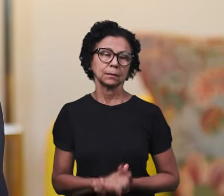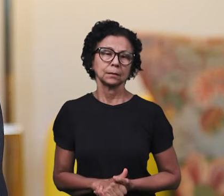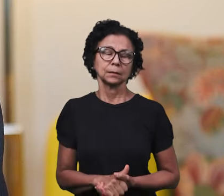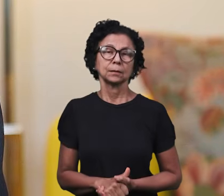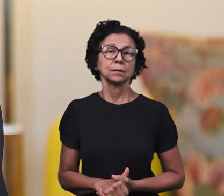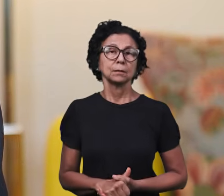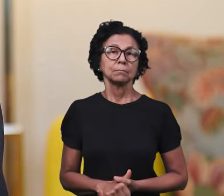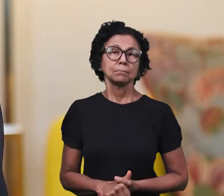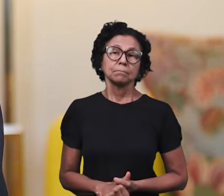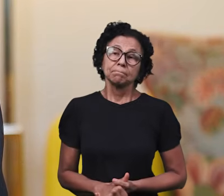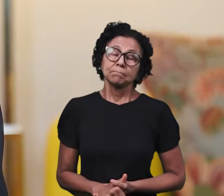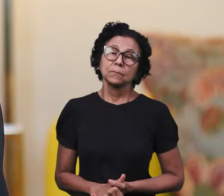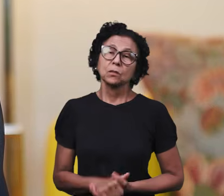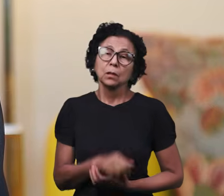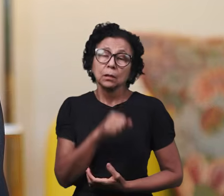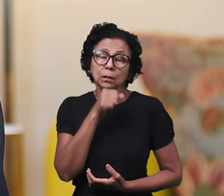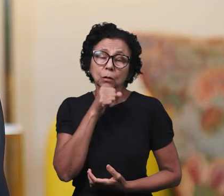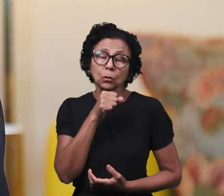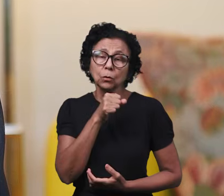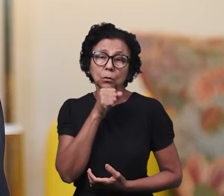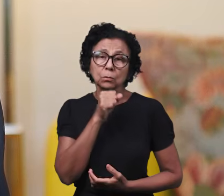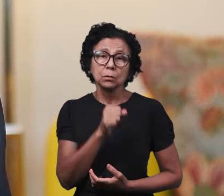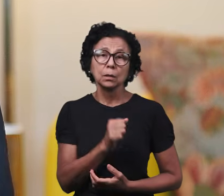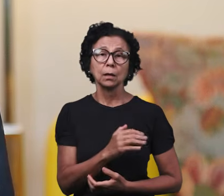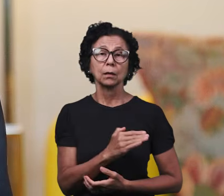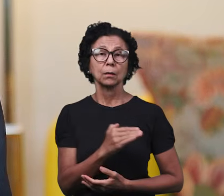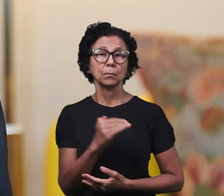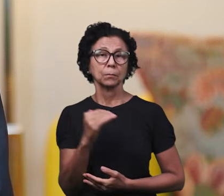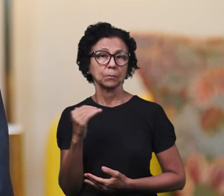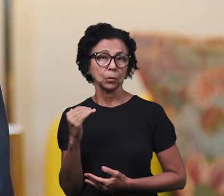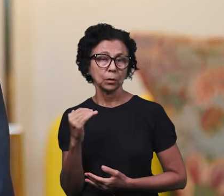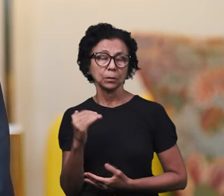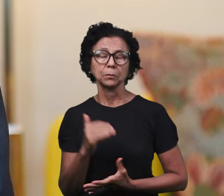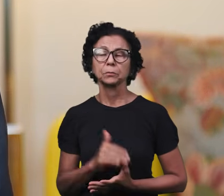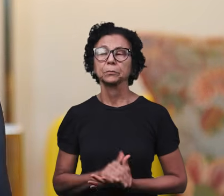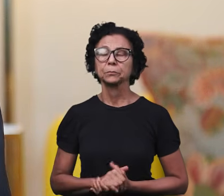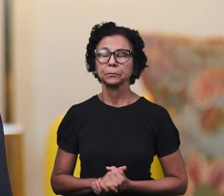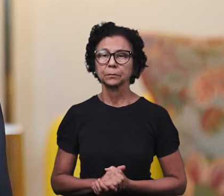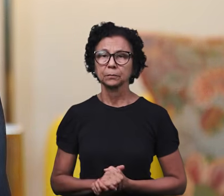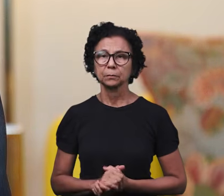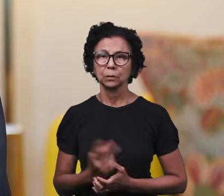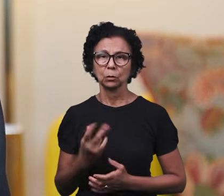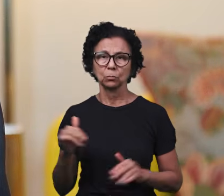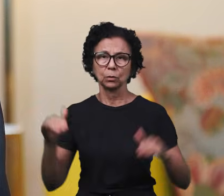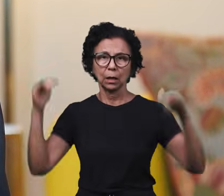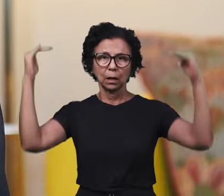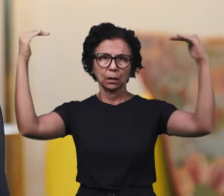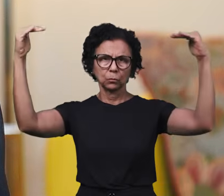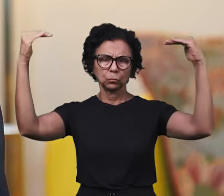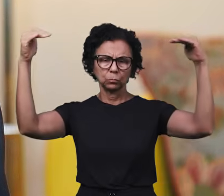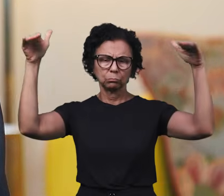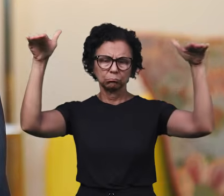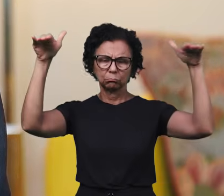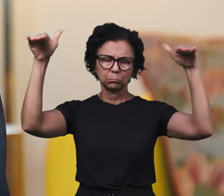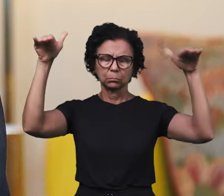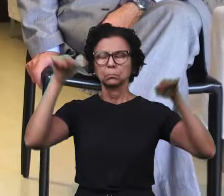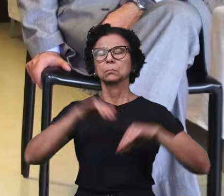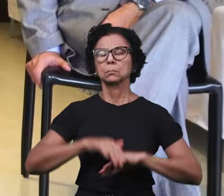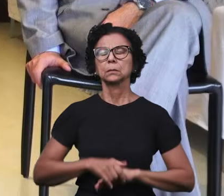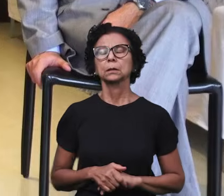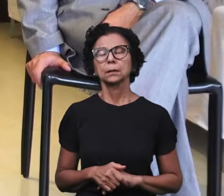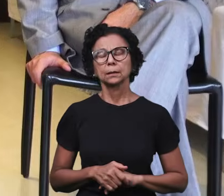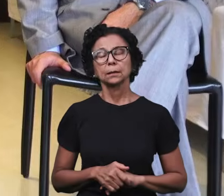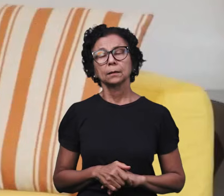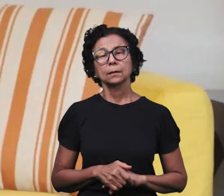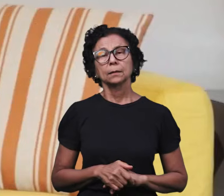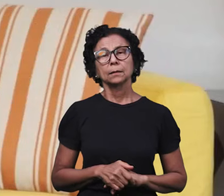Mas Rebeca intervém para que Jacó fosse abençoado. Não é isso, pastor Isaías?